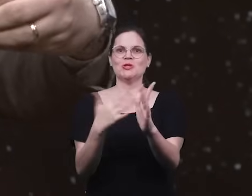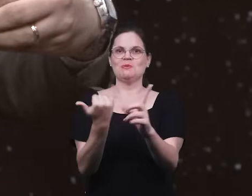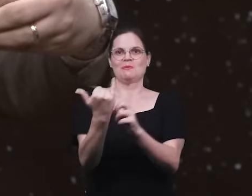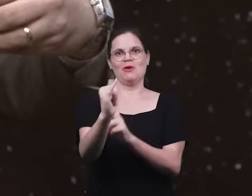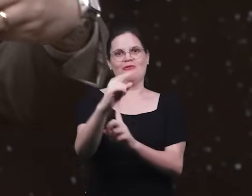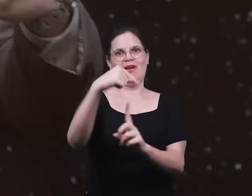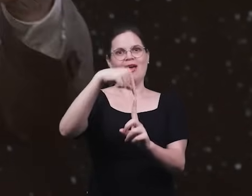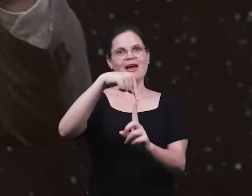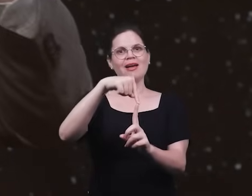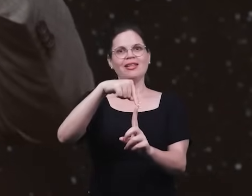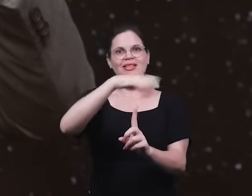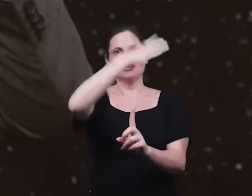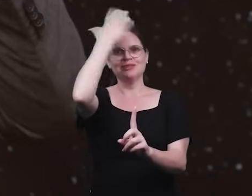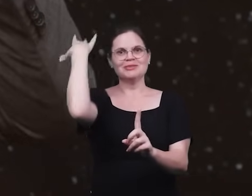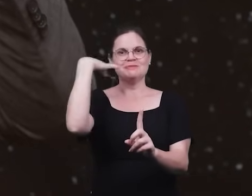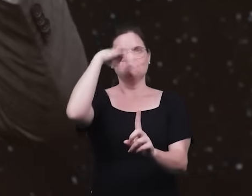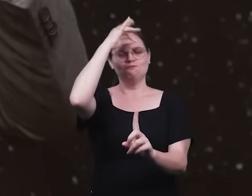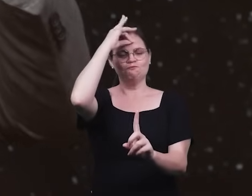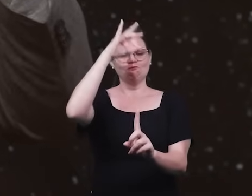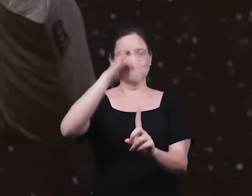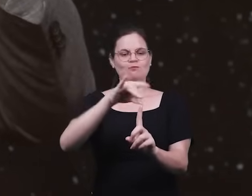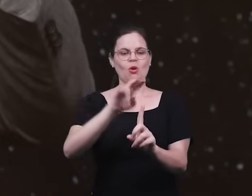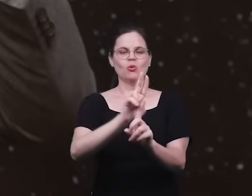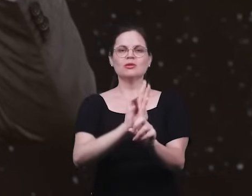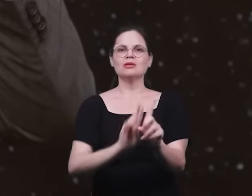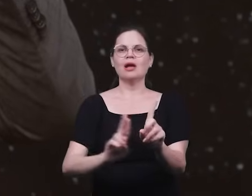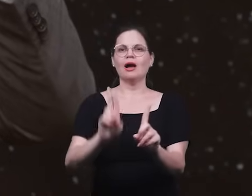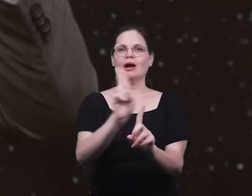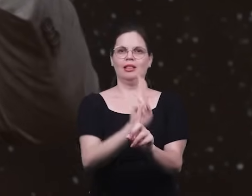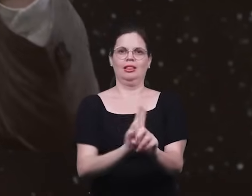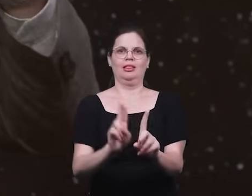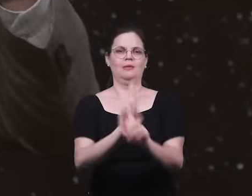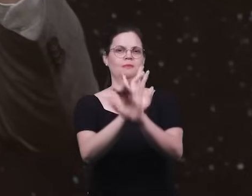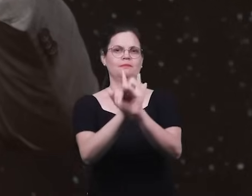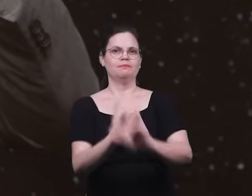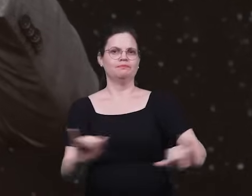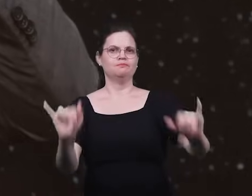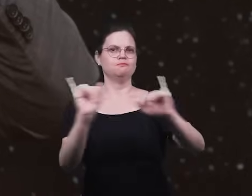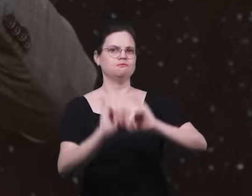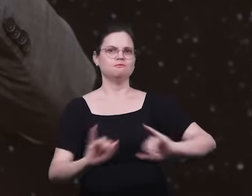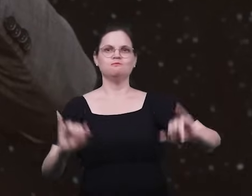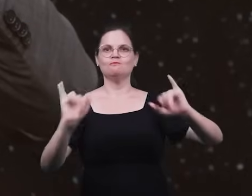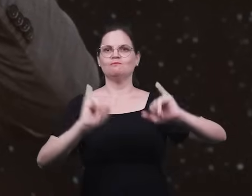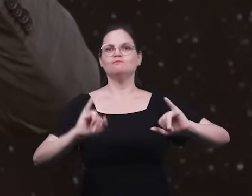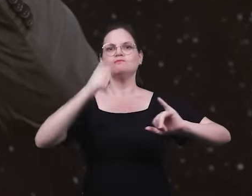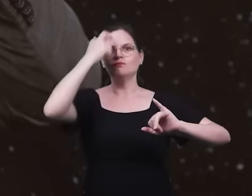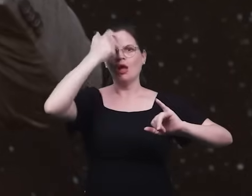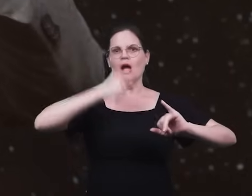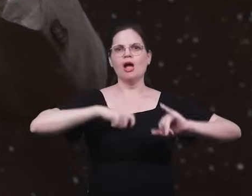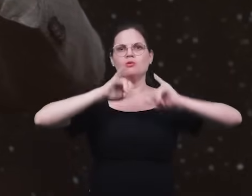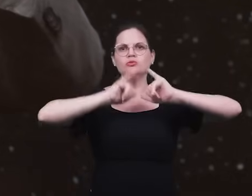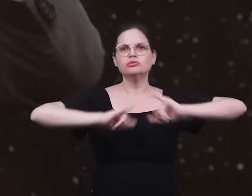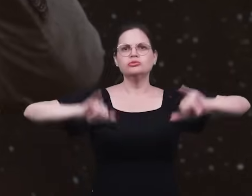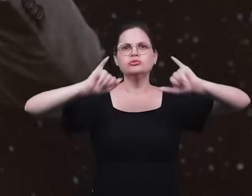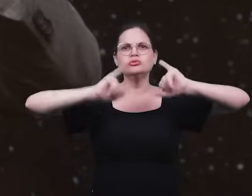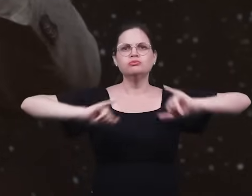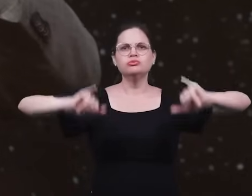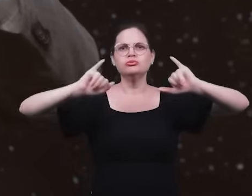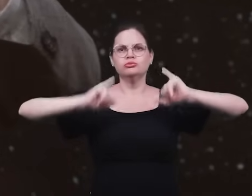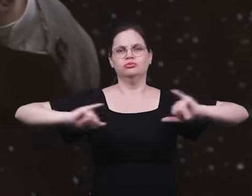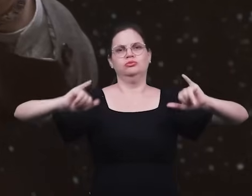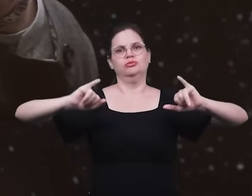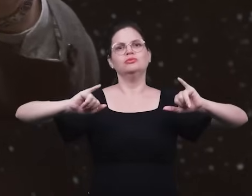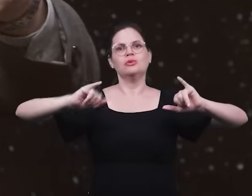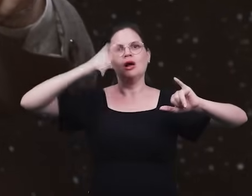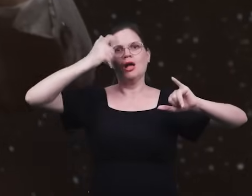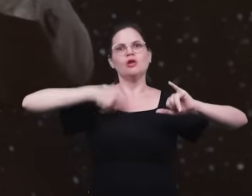pousou sobre ele ou seja ele estava sendo usado pelo Espírito do senhor para dizer olha eu sou a voz daquele que